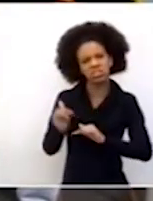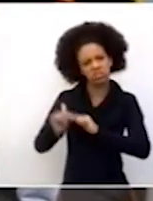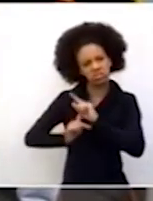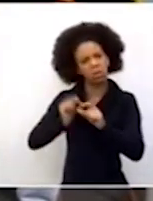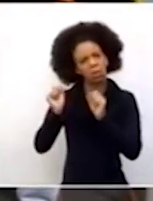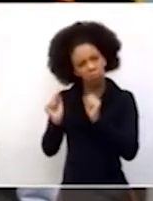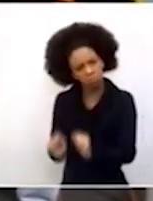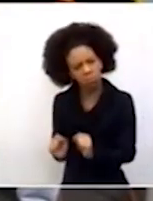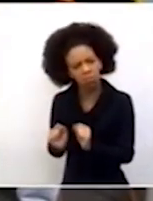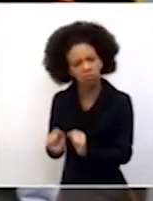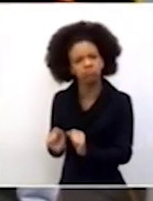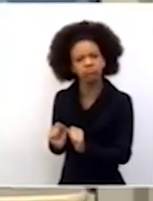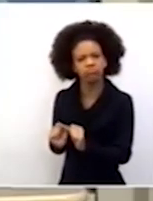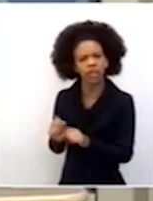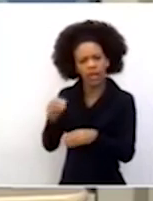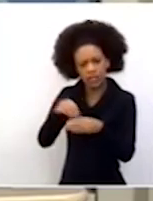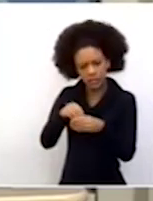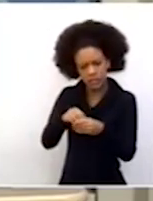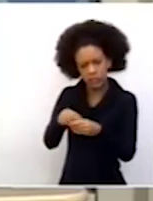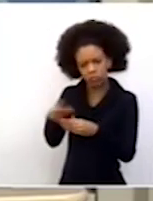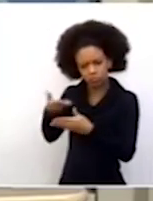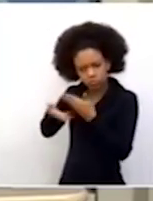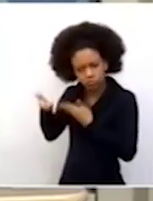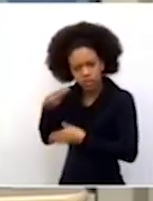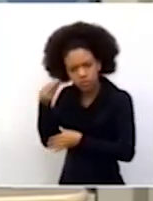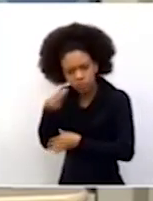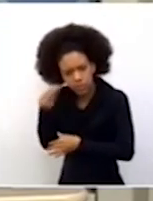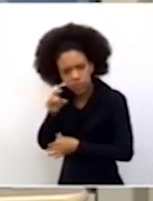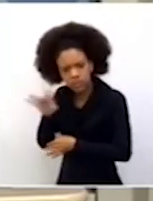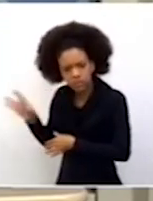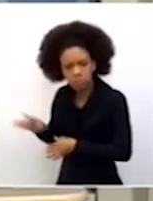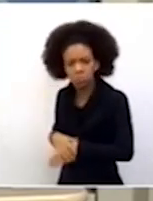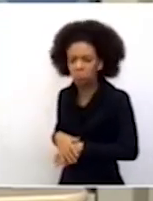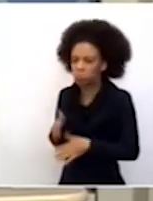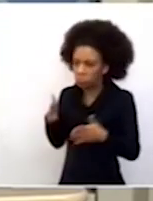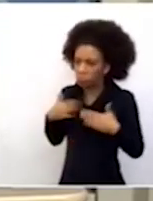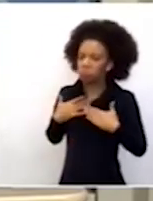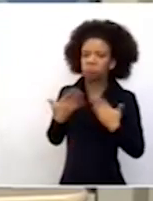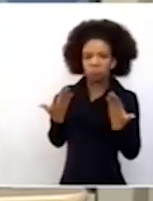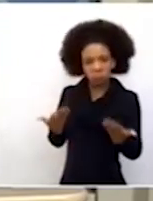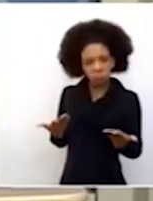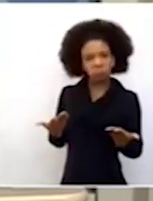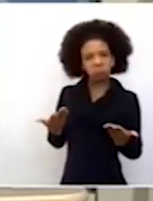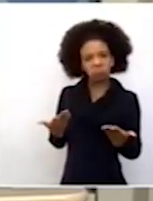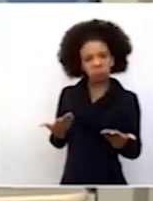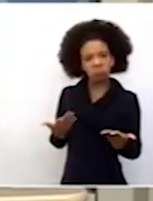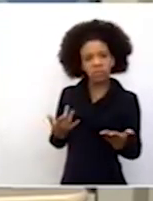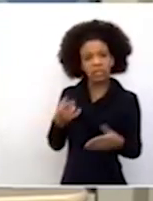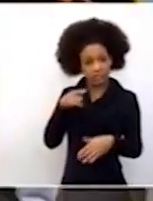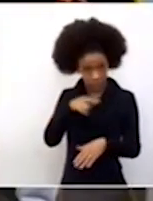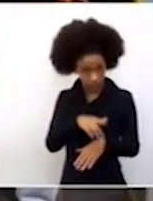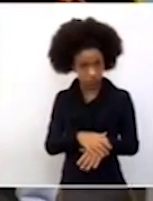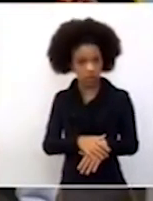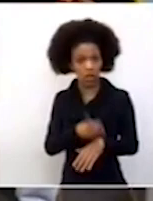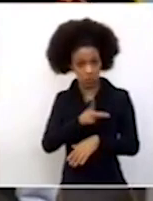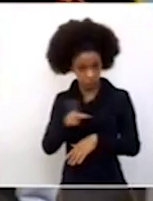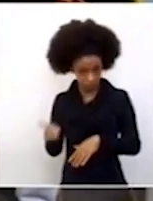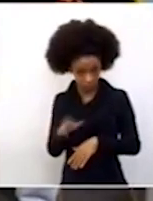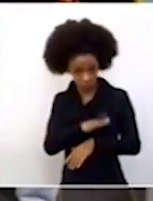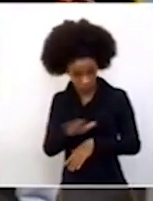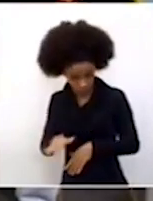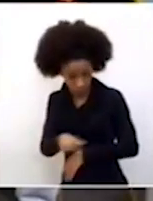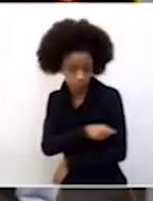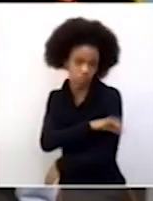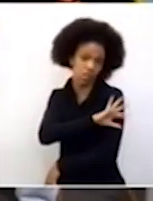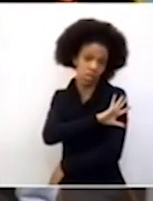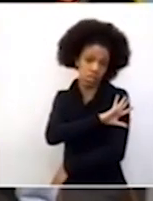dentro desses relatos dos professores, né? Nossa, eu fiquei surpreso realmente, né? Tá vendo com o professor dos anos iniciais, todos os professores,